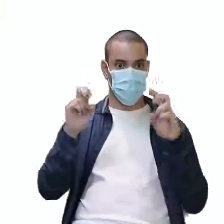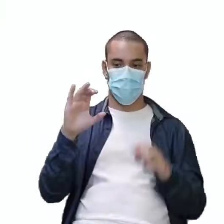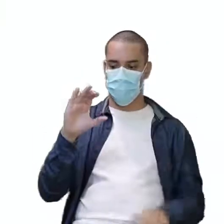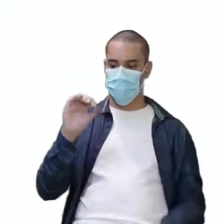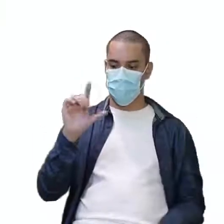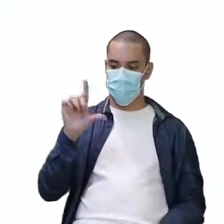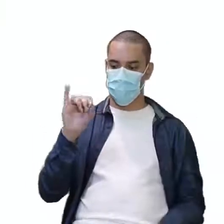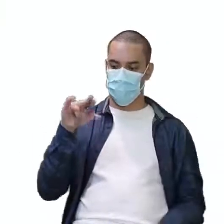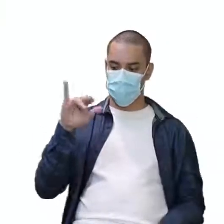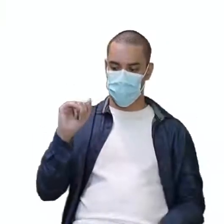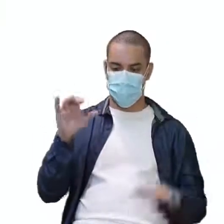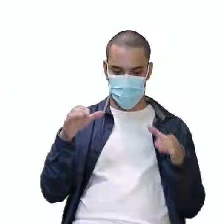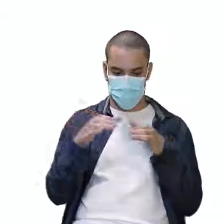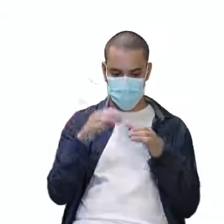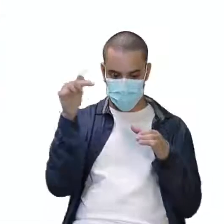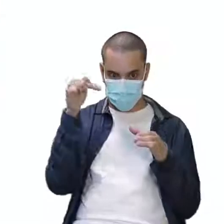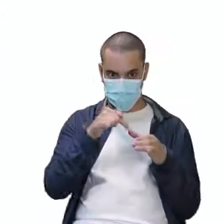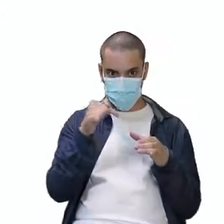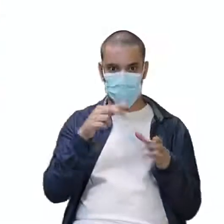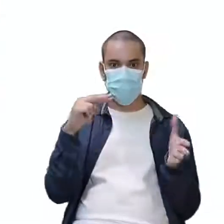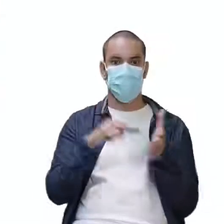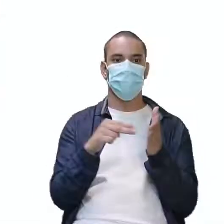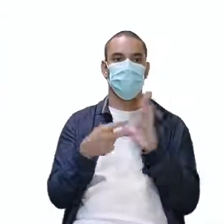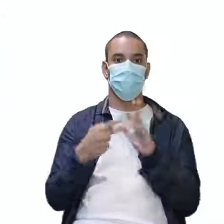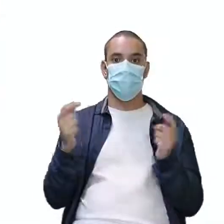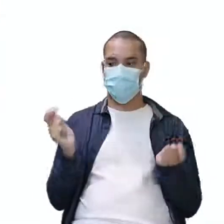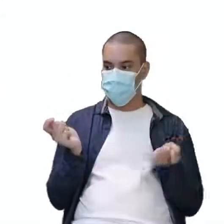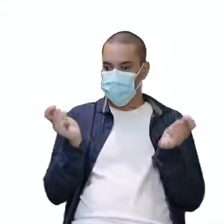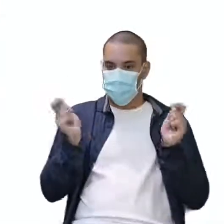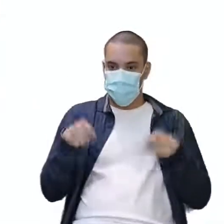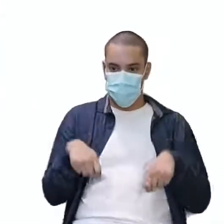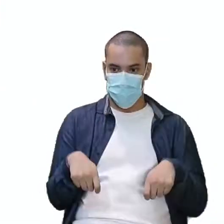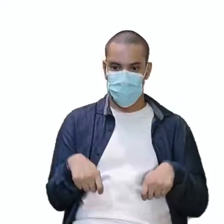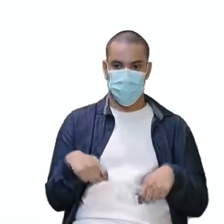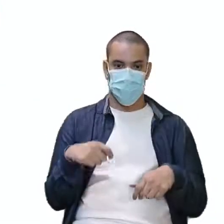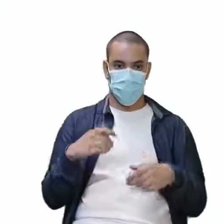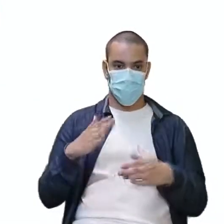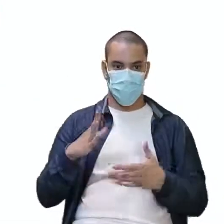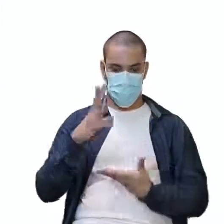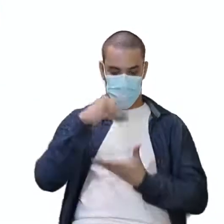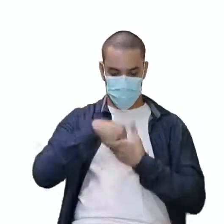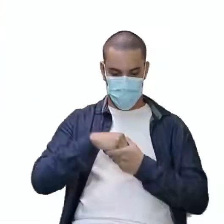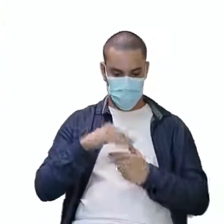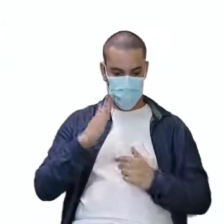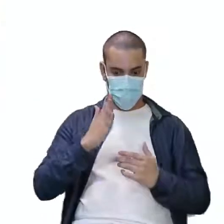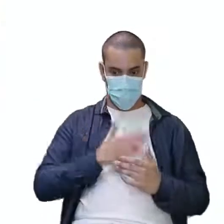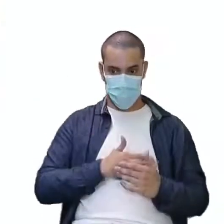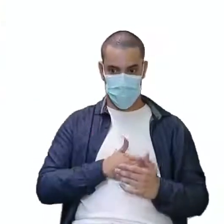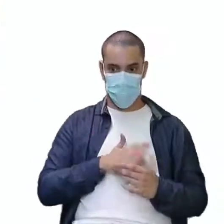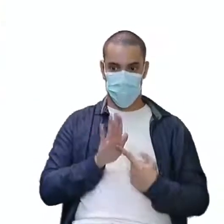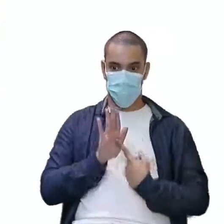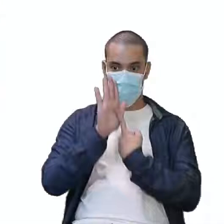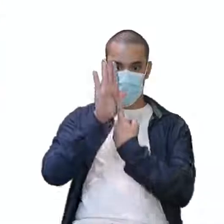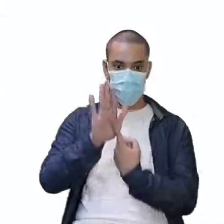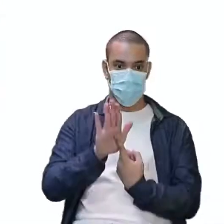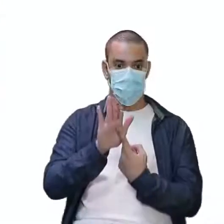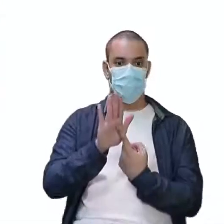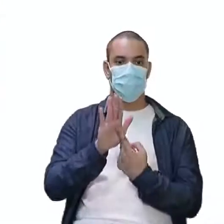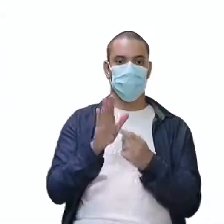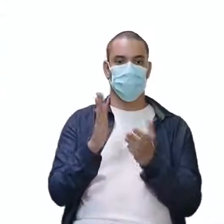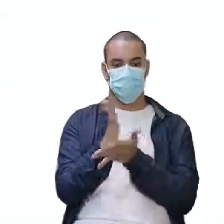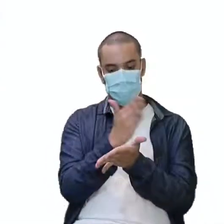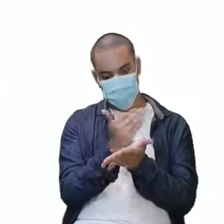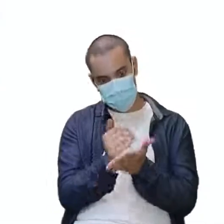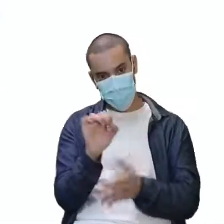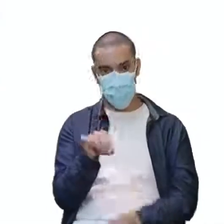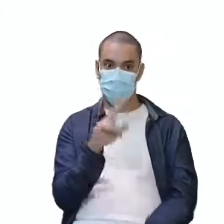colônias é justamente isso. Essa capacidade desses organismos apresentarem divisões de trabalhos ou não